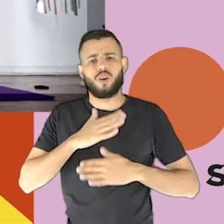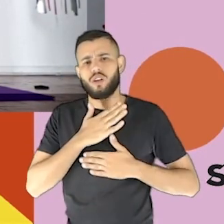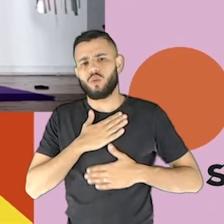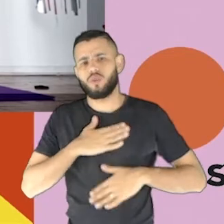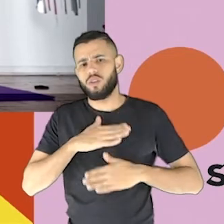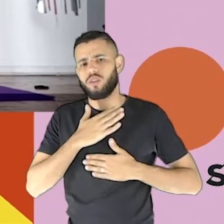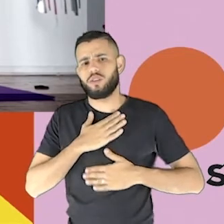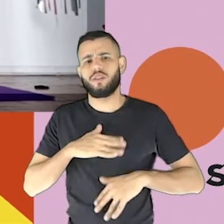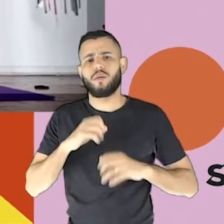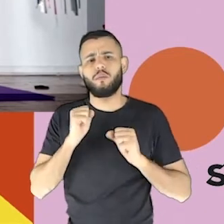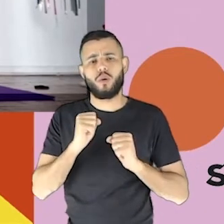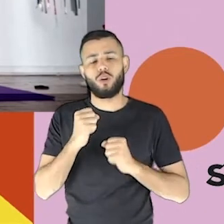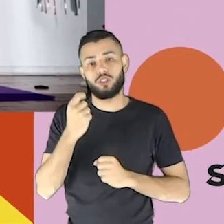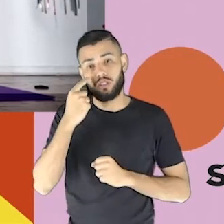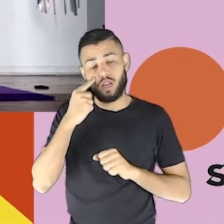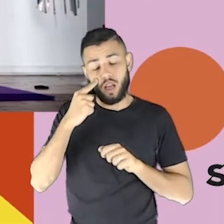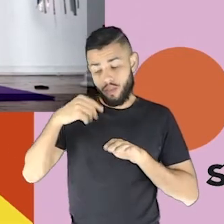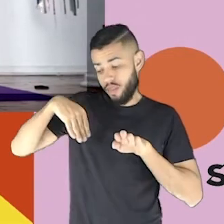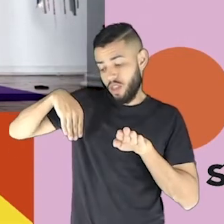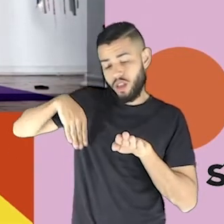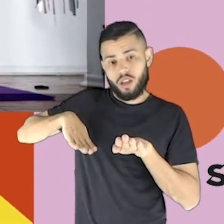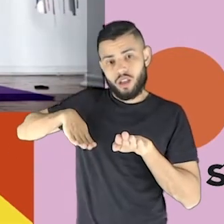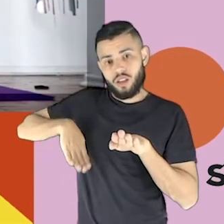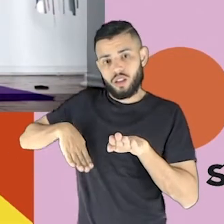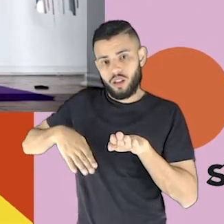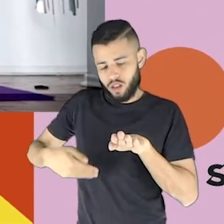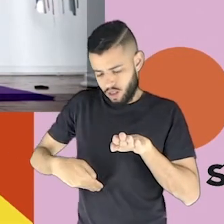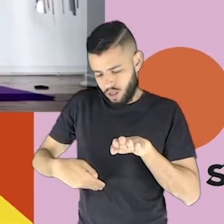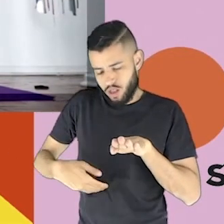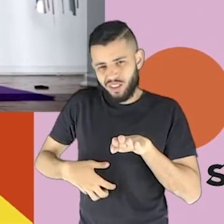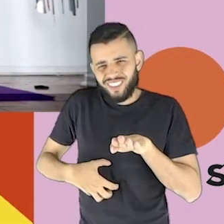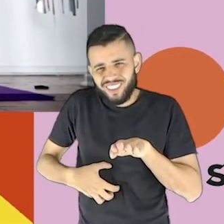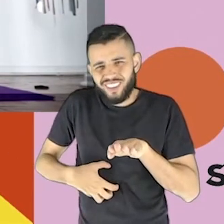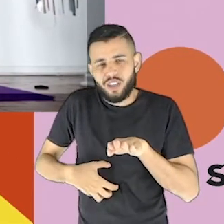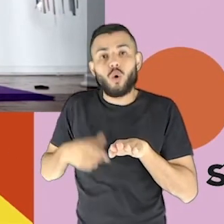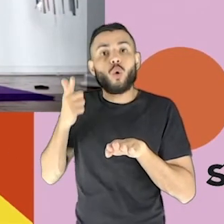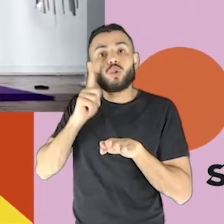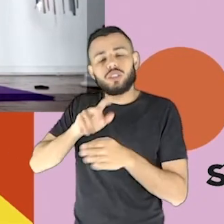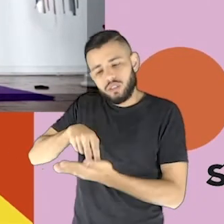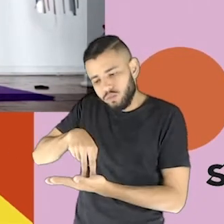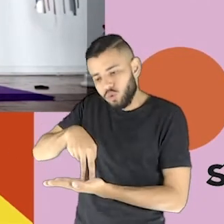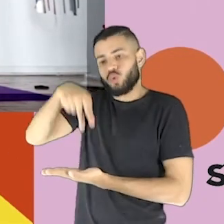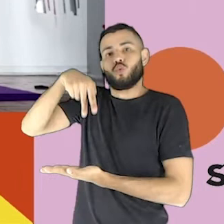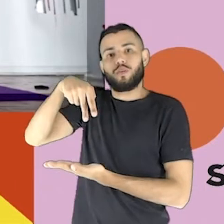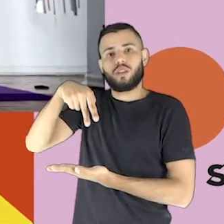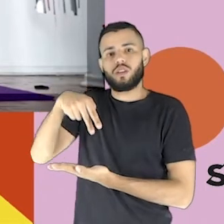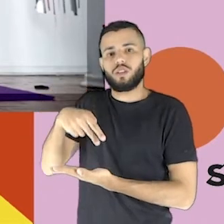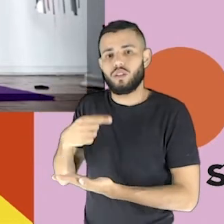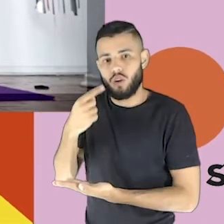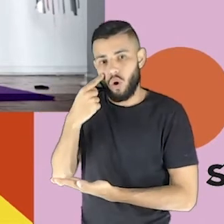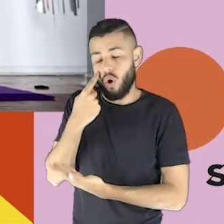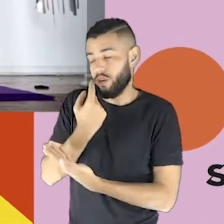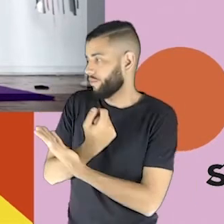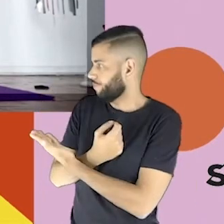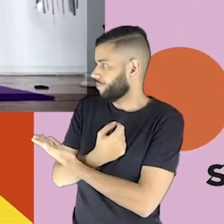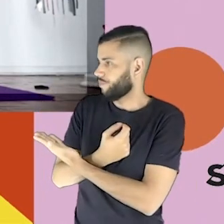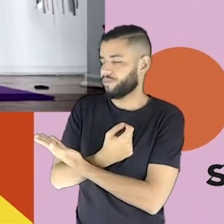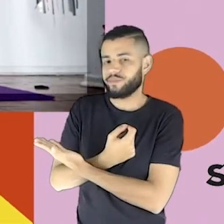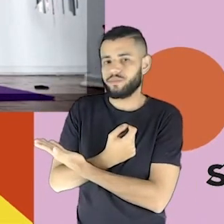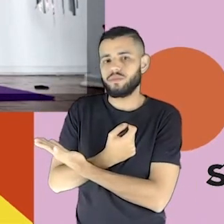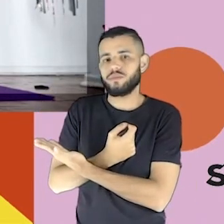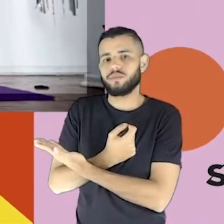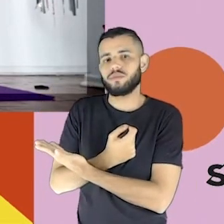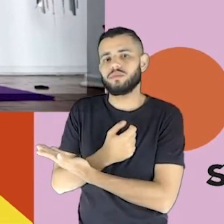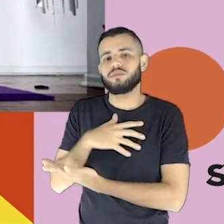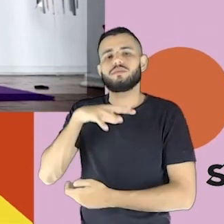apoiar os dedos dos pés lá no chão, travar o abdômen e subir a perna direita. Respira aqui